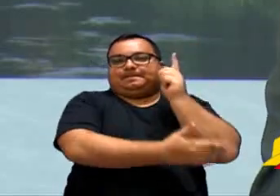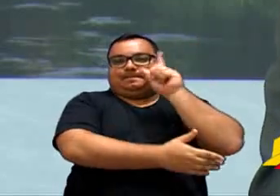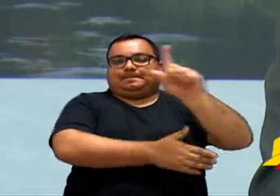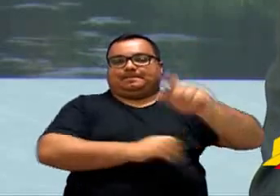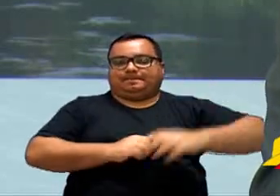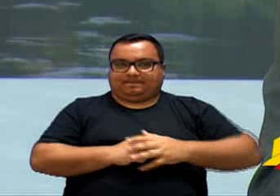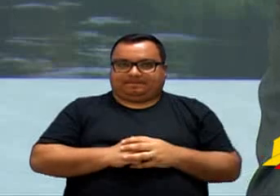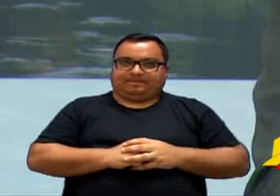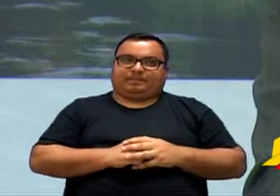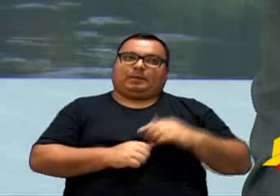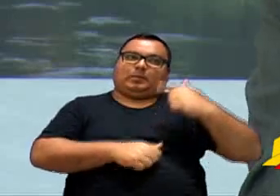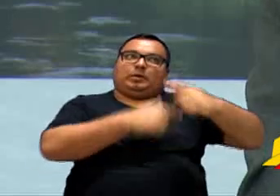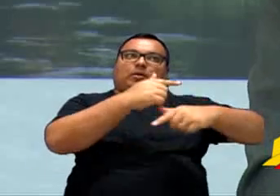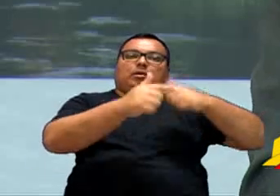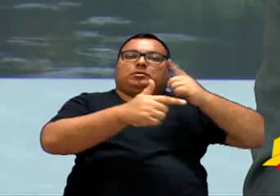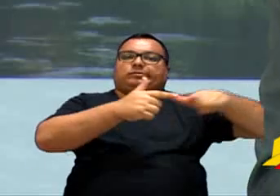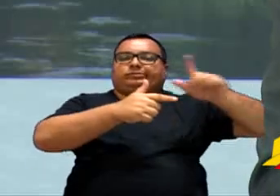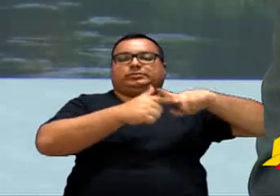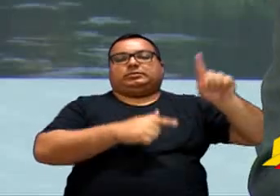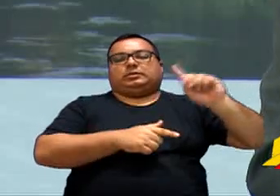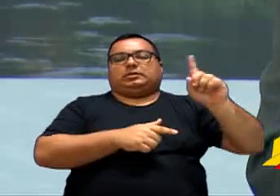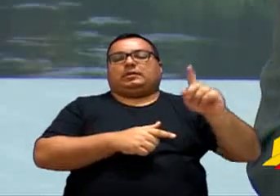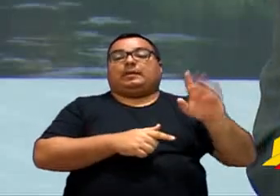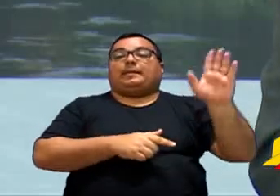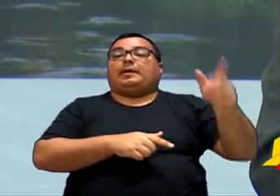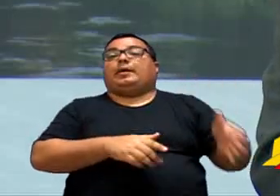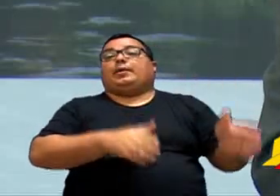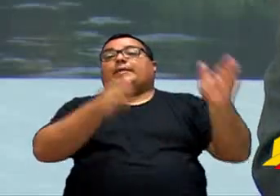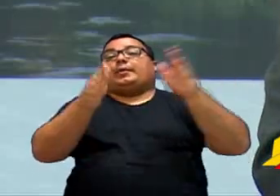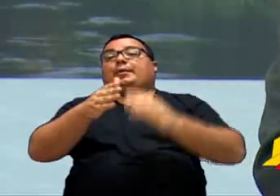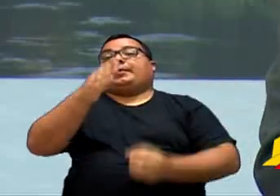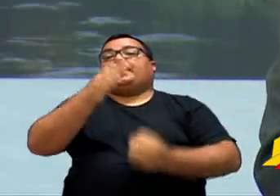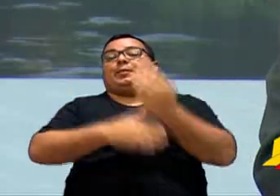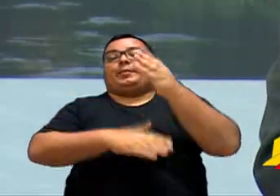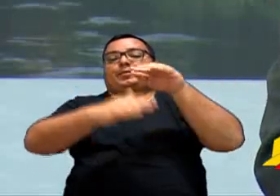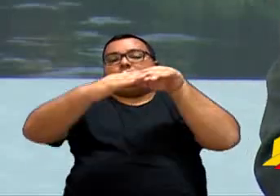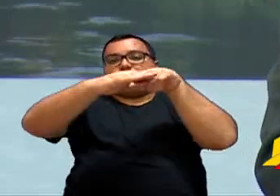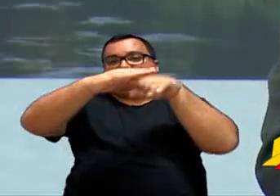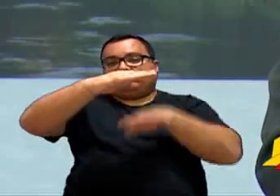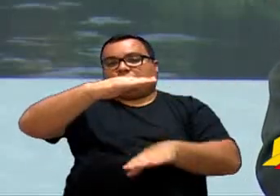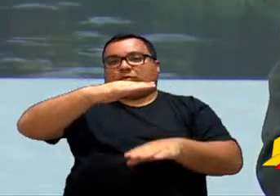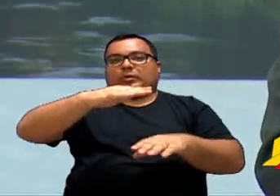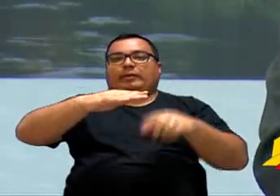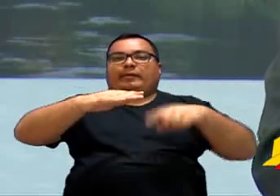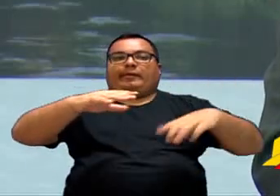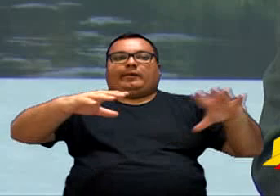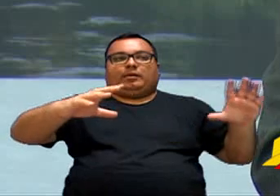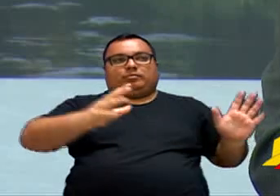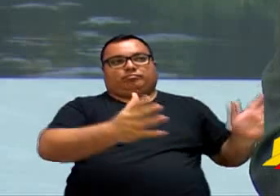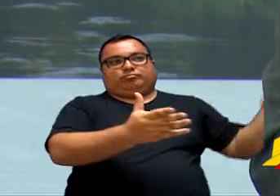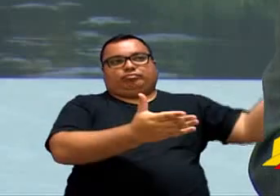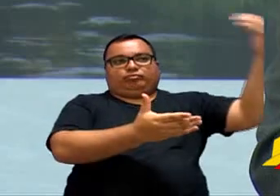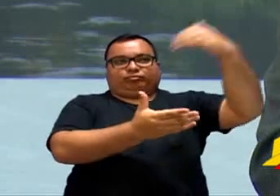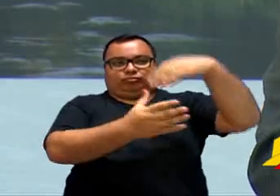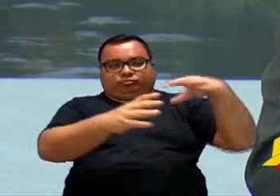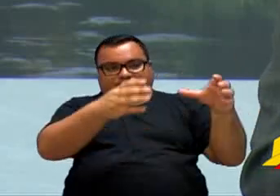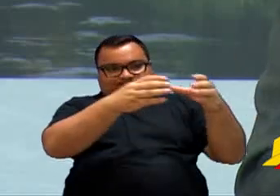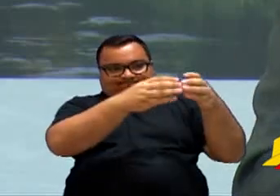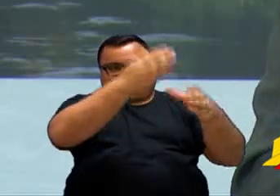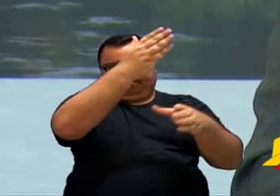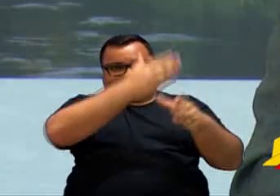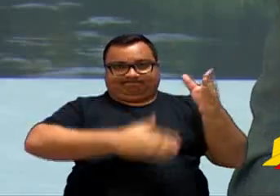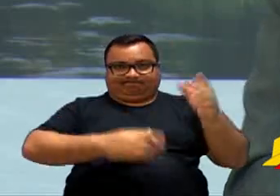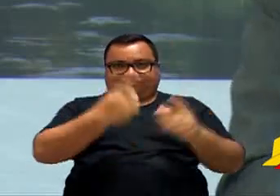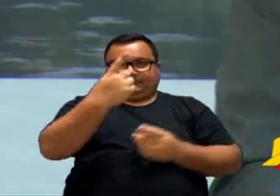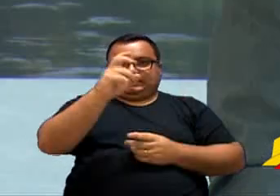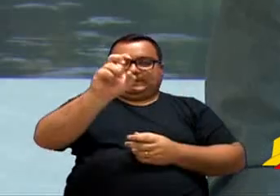houvesse problema nenhum. E criou um terceiro fundo, que é o fundo de reserva, que é 15% desse valor, para um